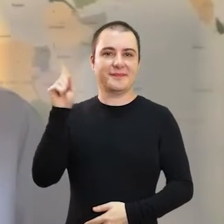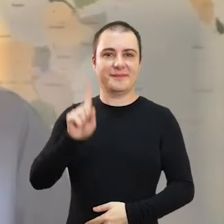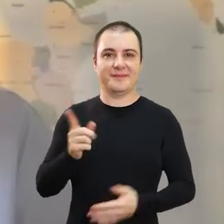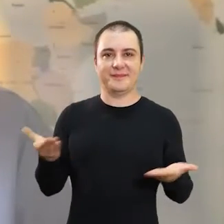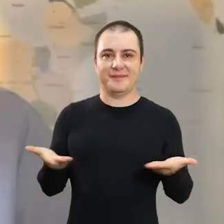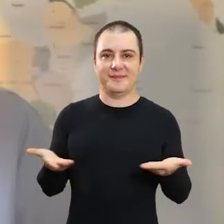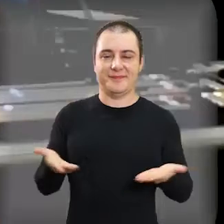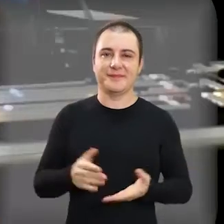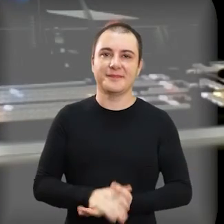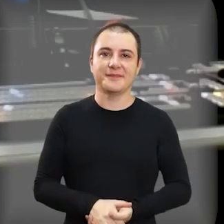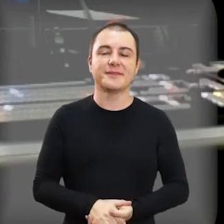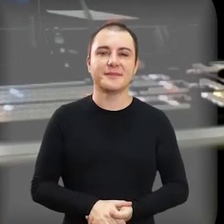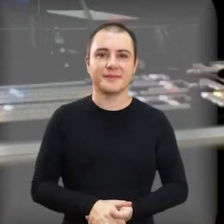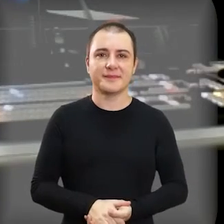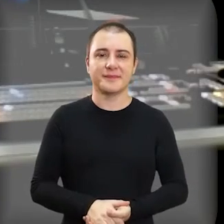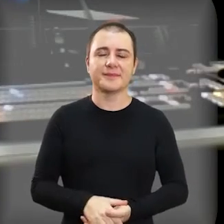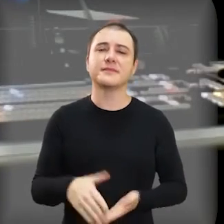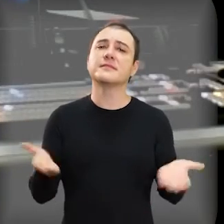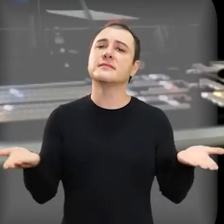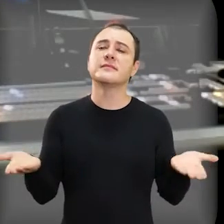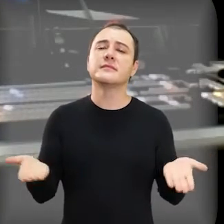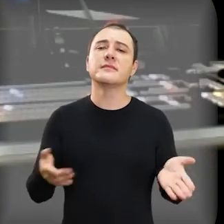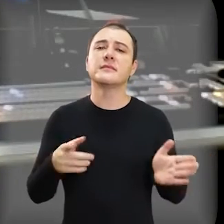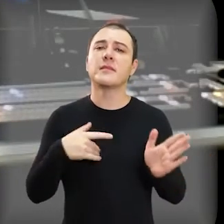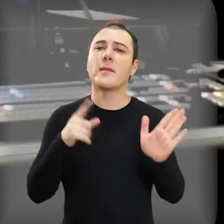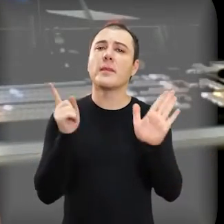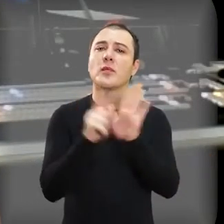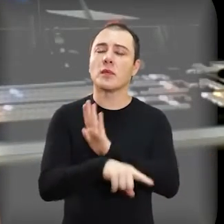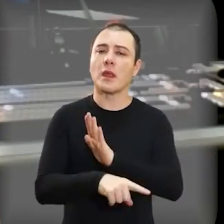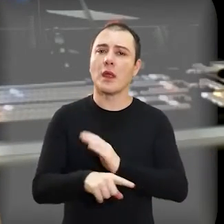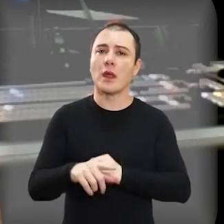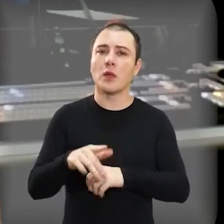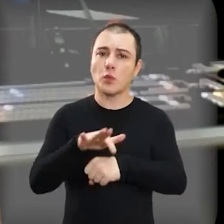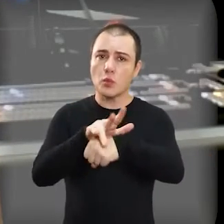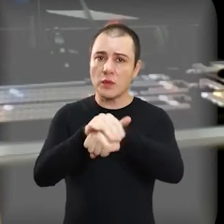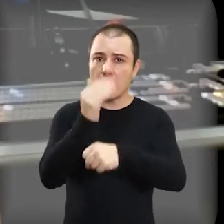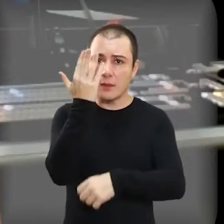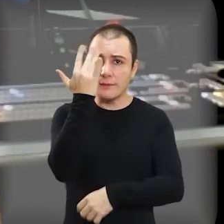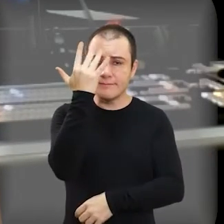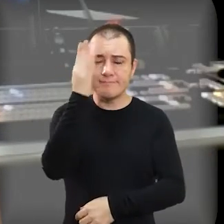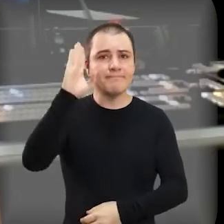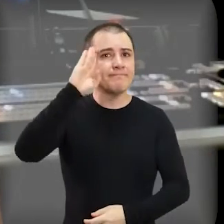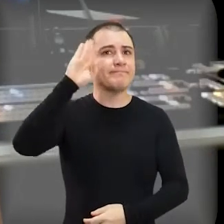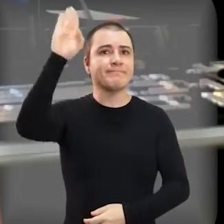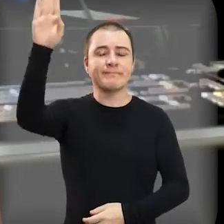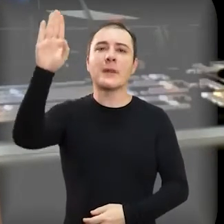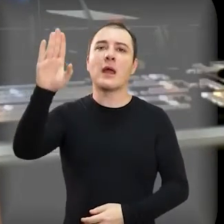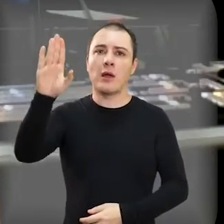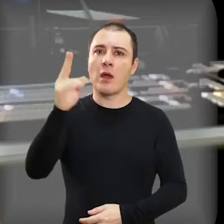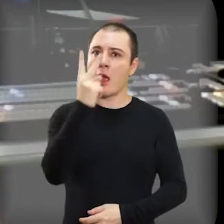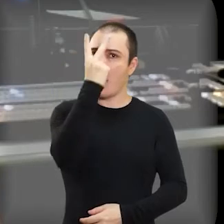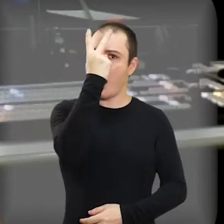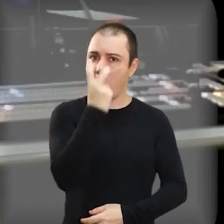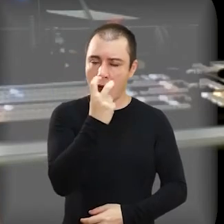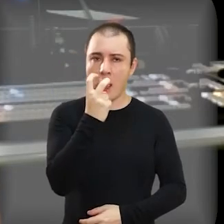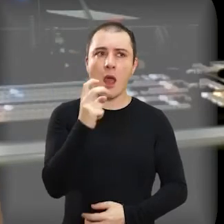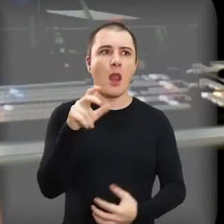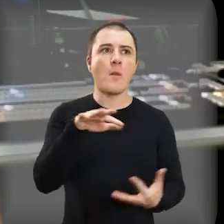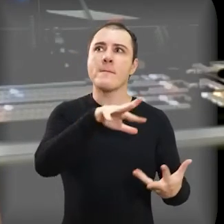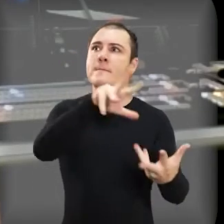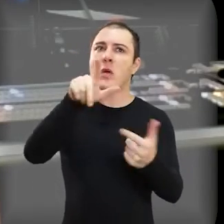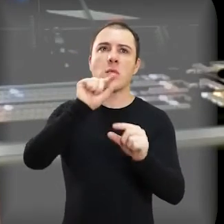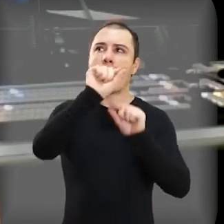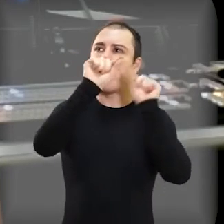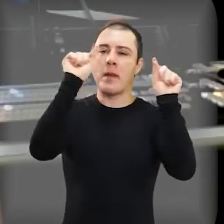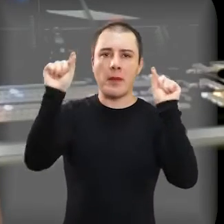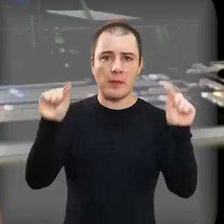todos vocês. Doutor Cardillo, o glaucoma é a principal causa de cegueira irreversível no mundo.